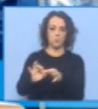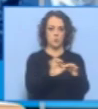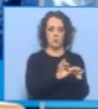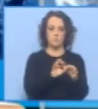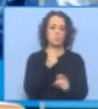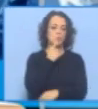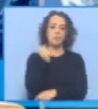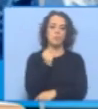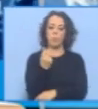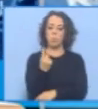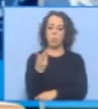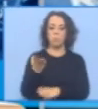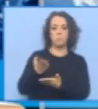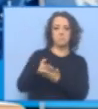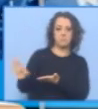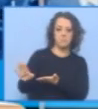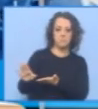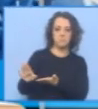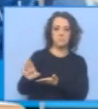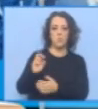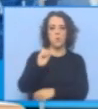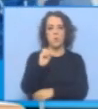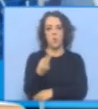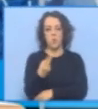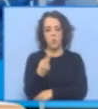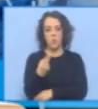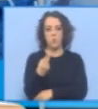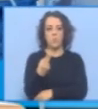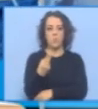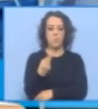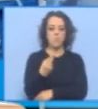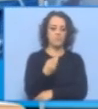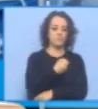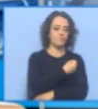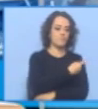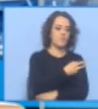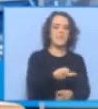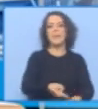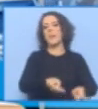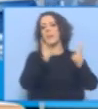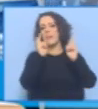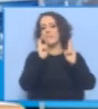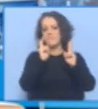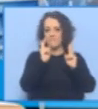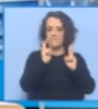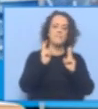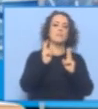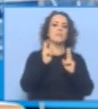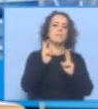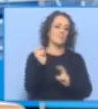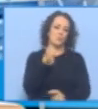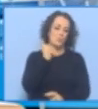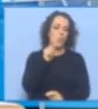que ficam para trás, outros que são ali uns eletrões livres, quase uns heróis. Não, é